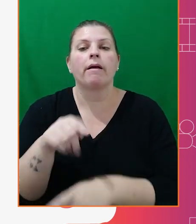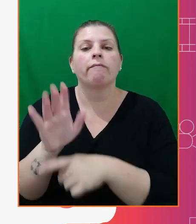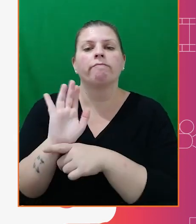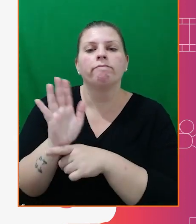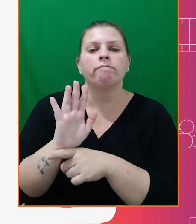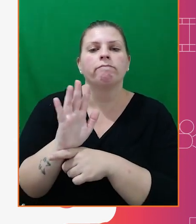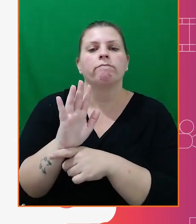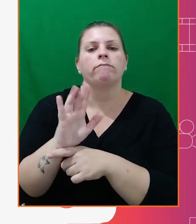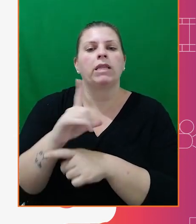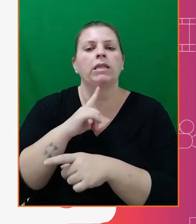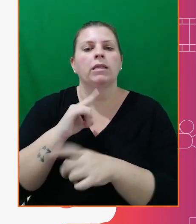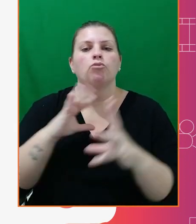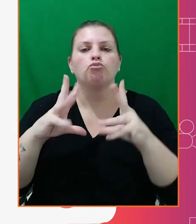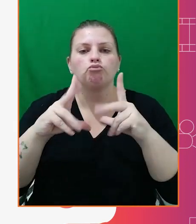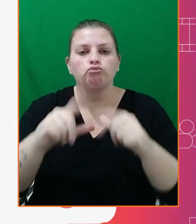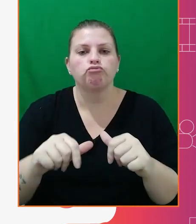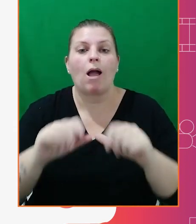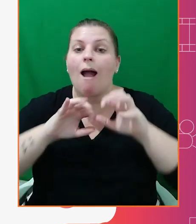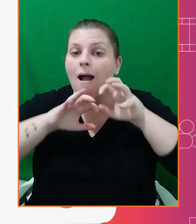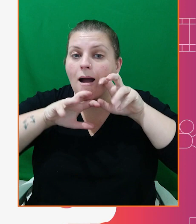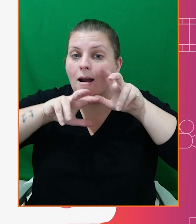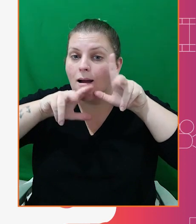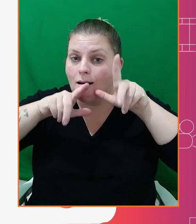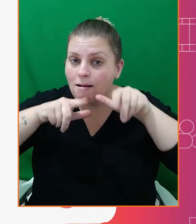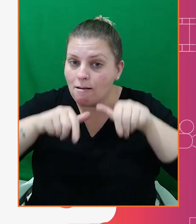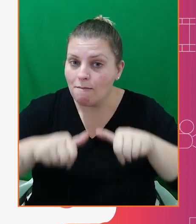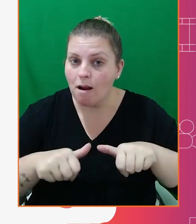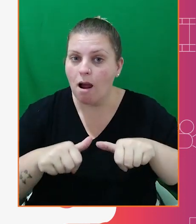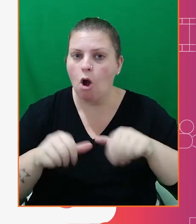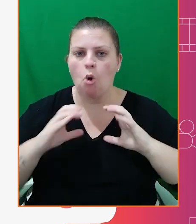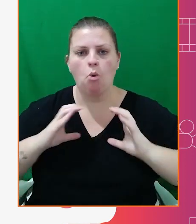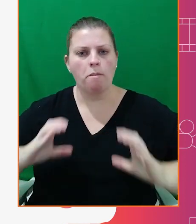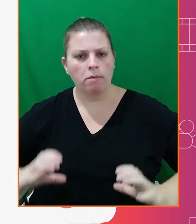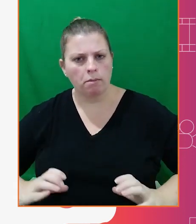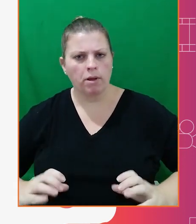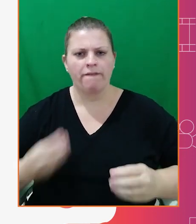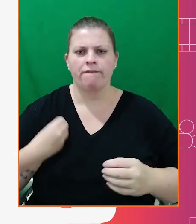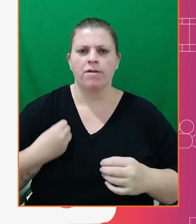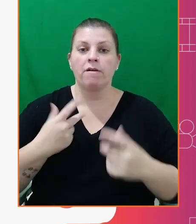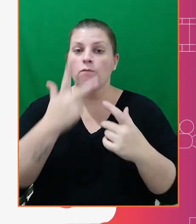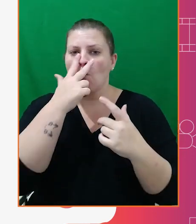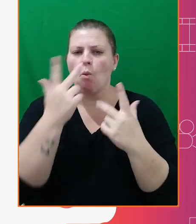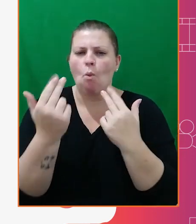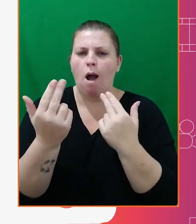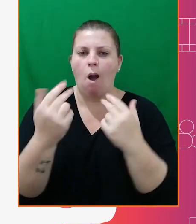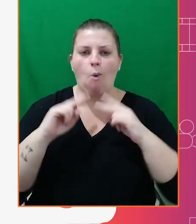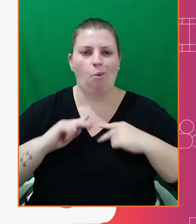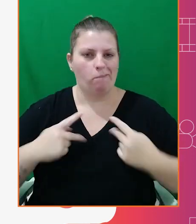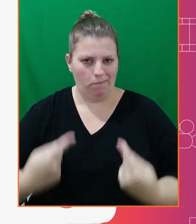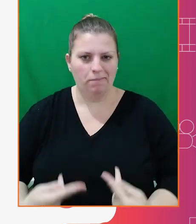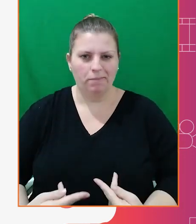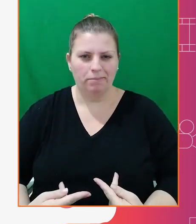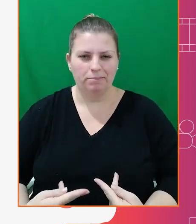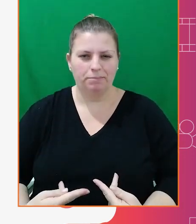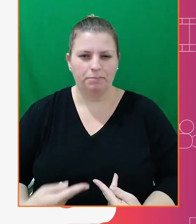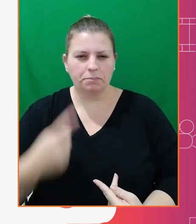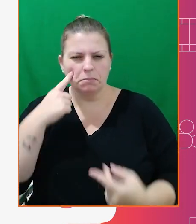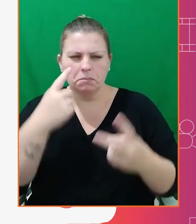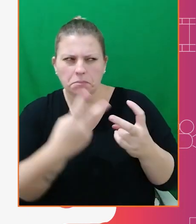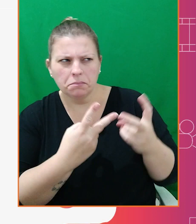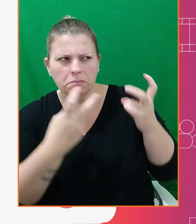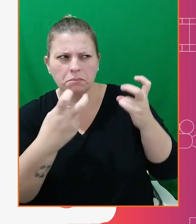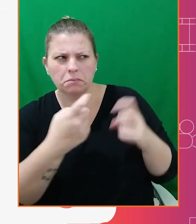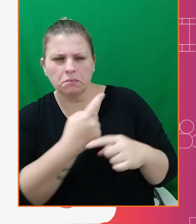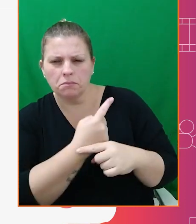usa da premissa de animais vivendo como humanos e se comportando como humanos. Perceba nessa